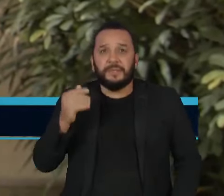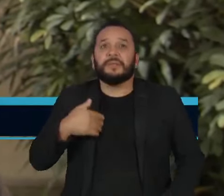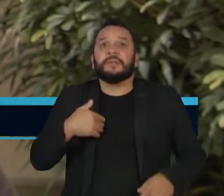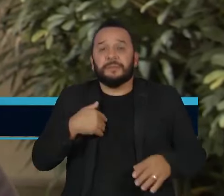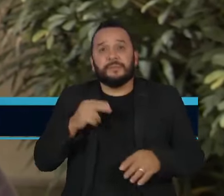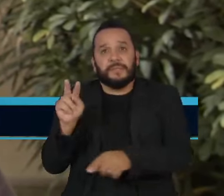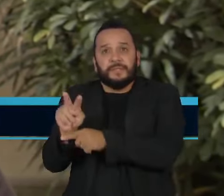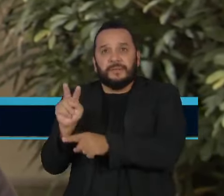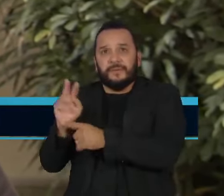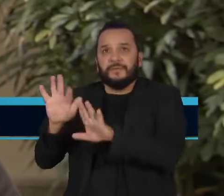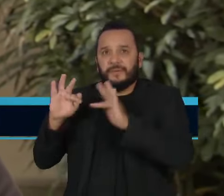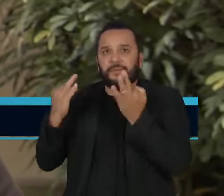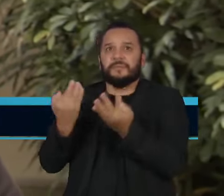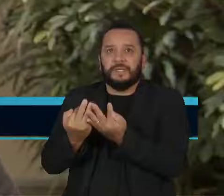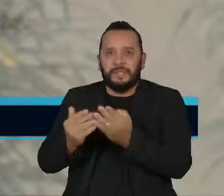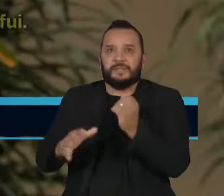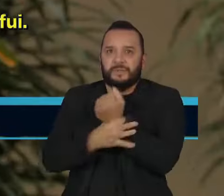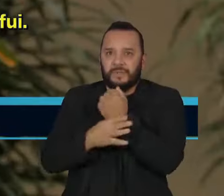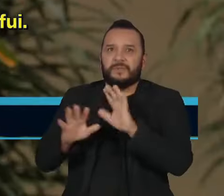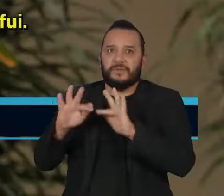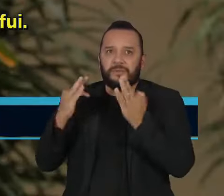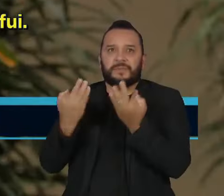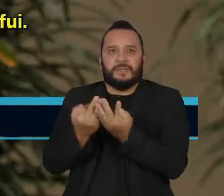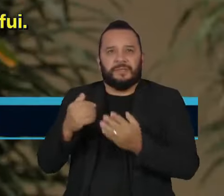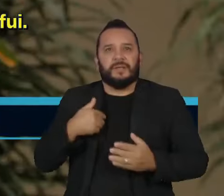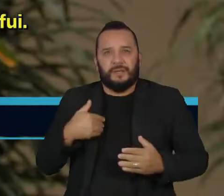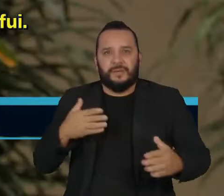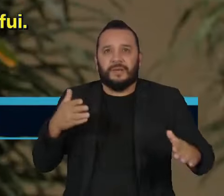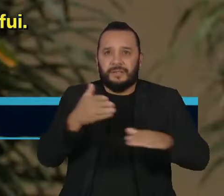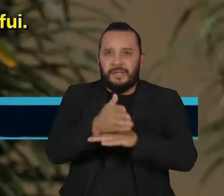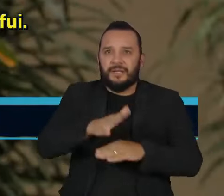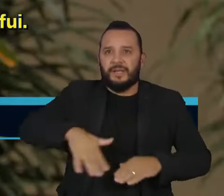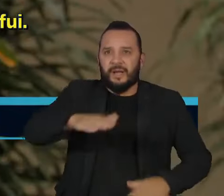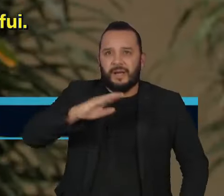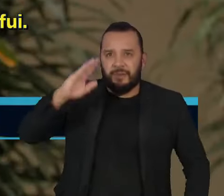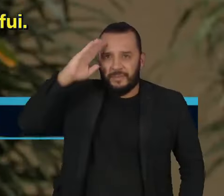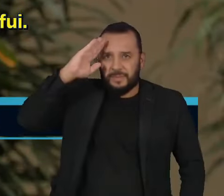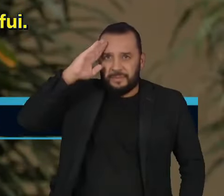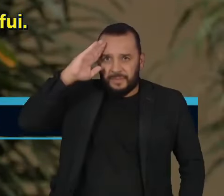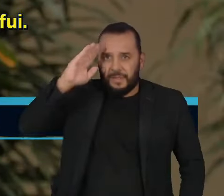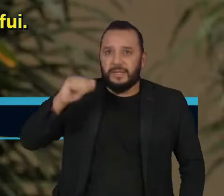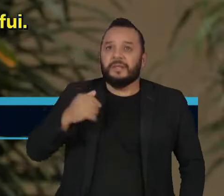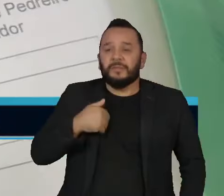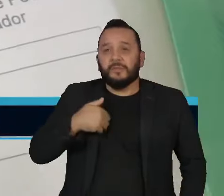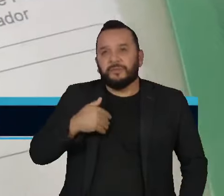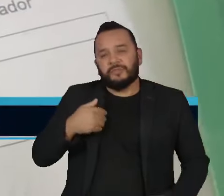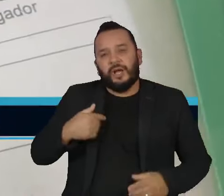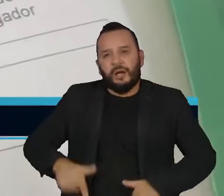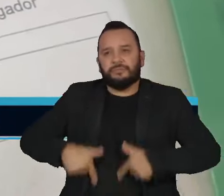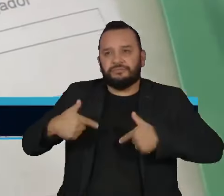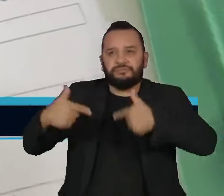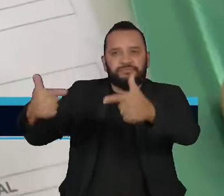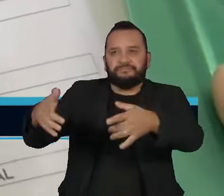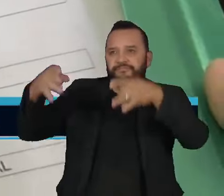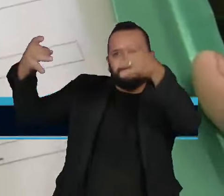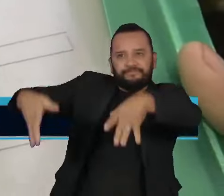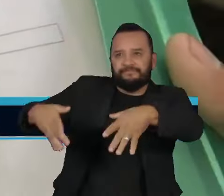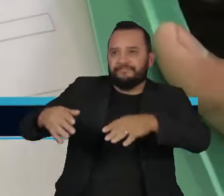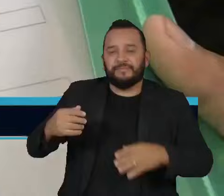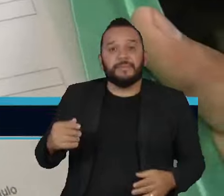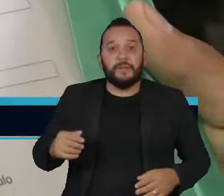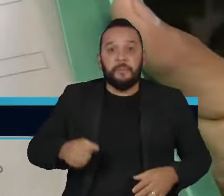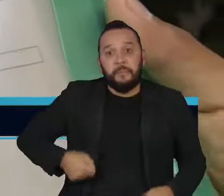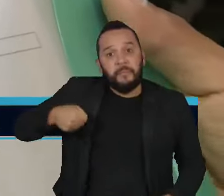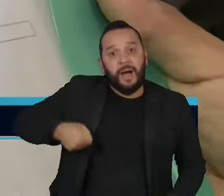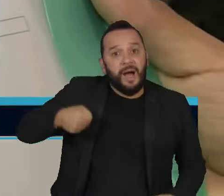preservar sua família, primeiramente, segurança sua família, né? Entreguei meu armamento, meu superior, e fui. Nem mala trouxe. Veio só